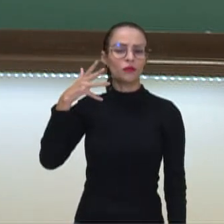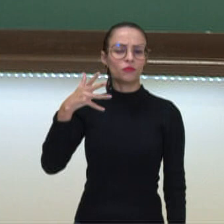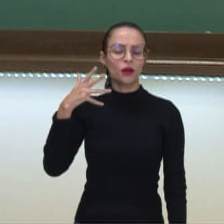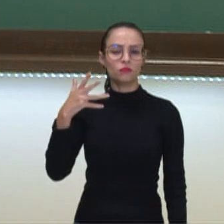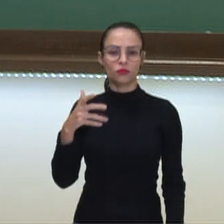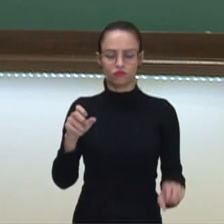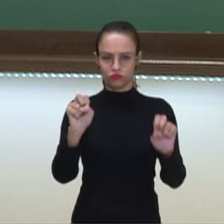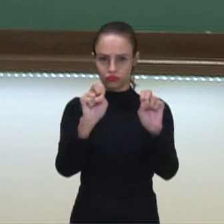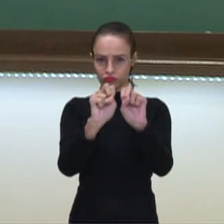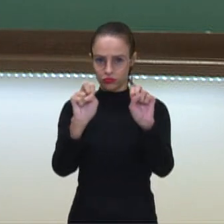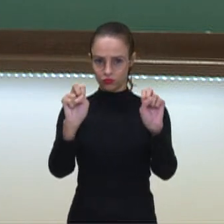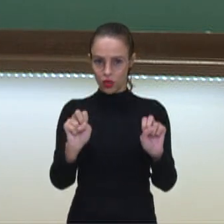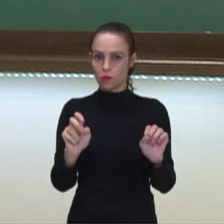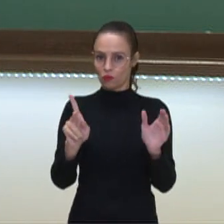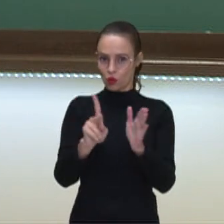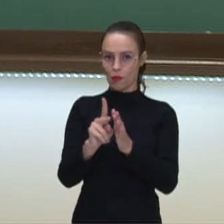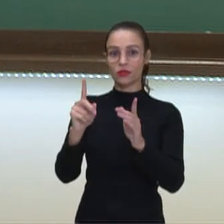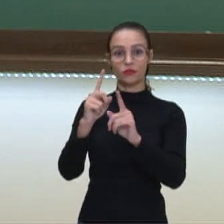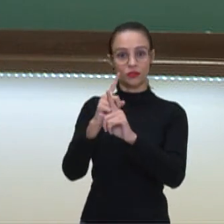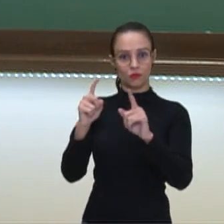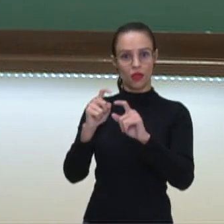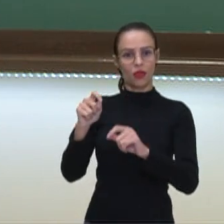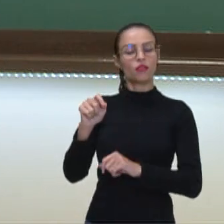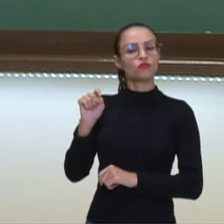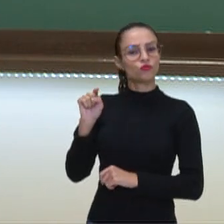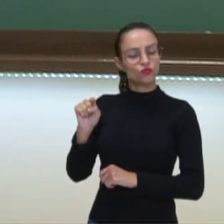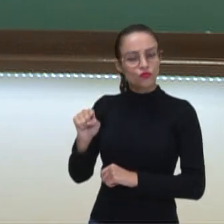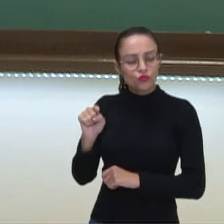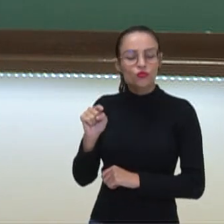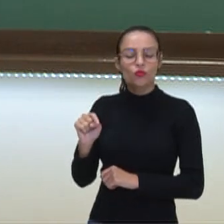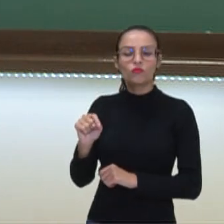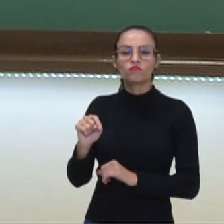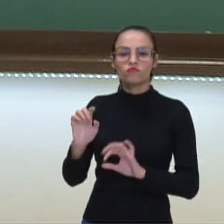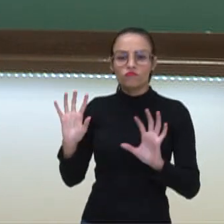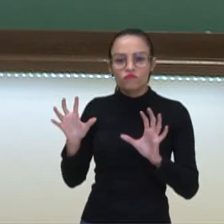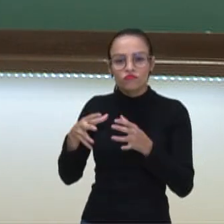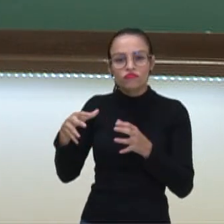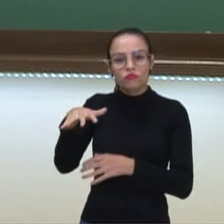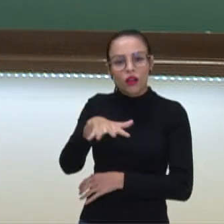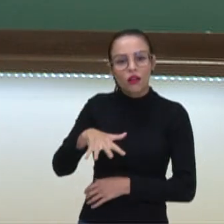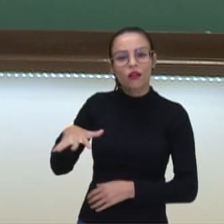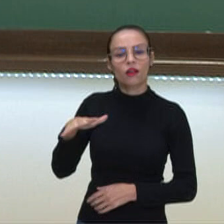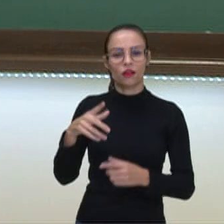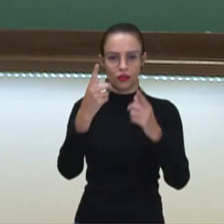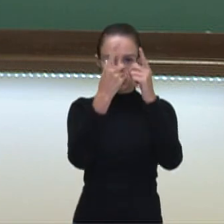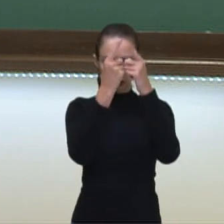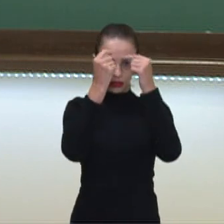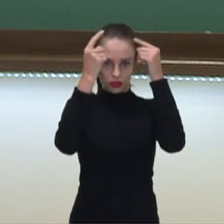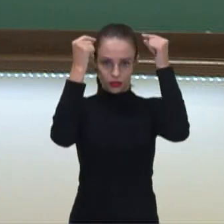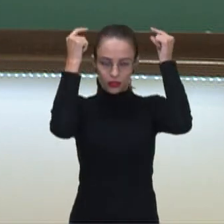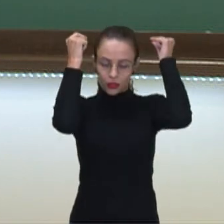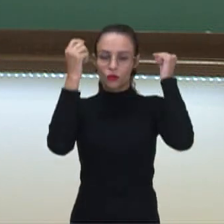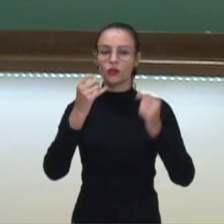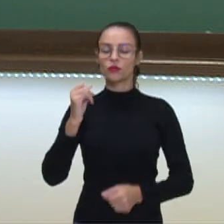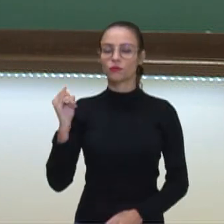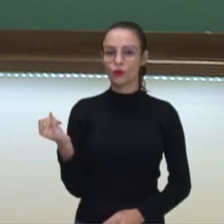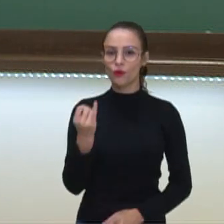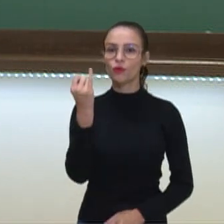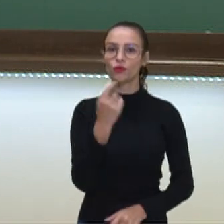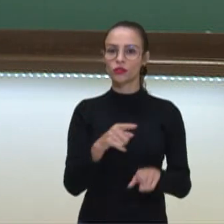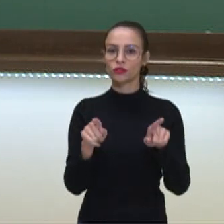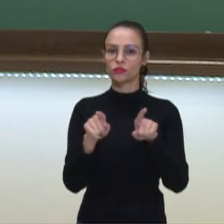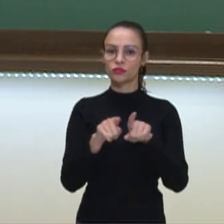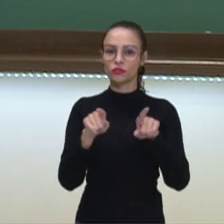sistematizada como uma ciência no Império, na civilização grega, e vai ser importante tanto na civilização grega como também